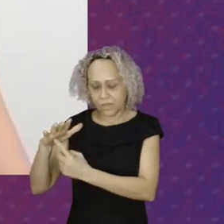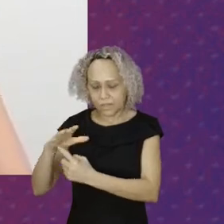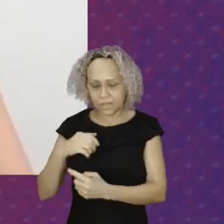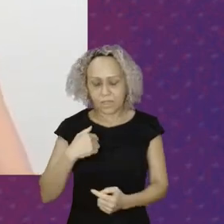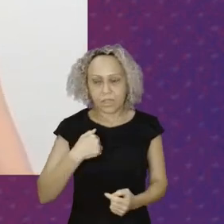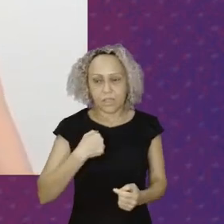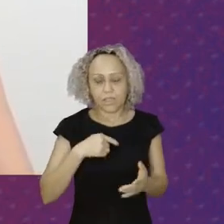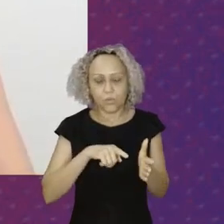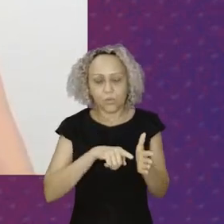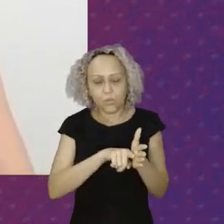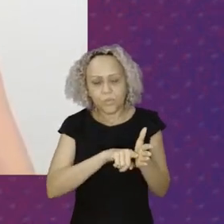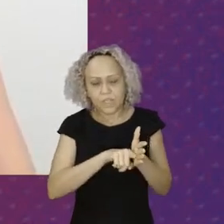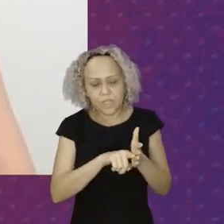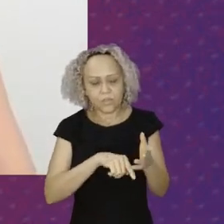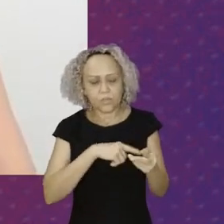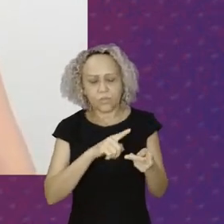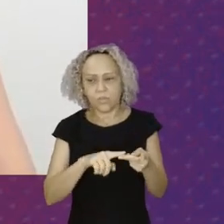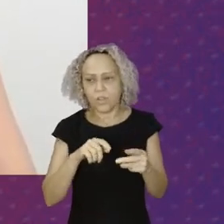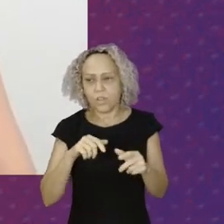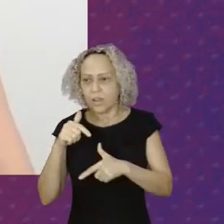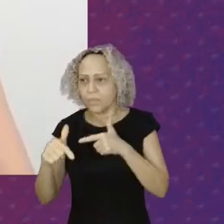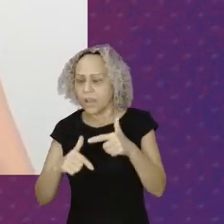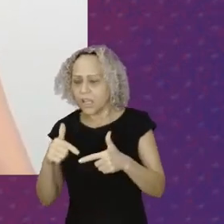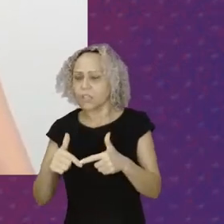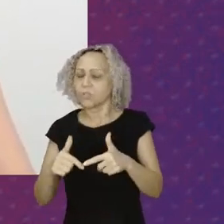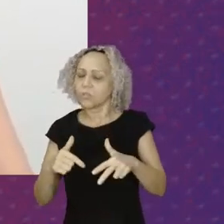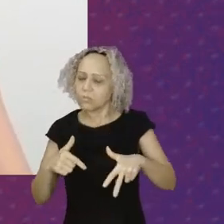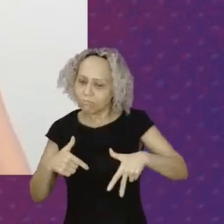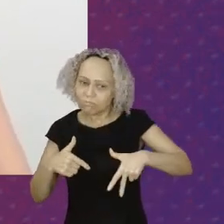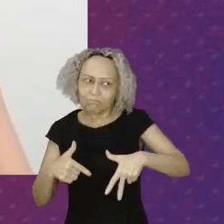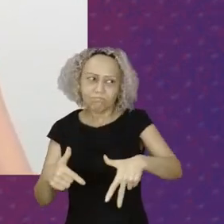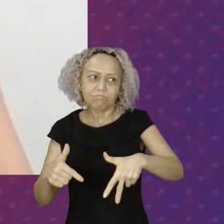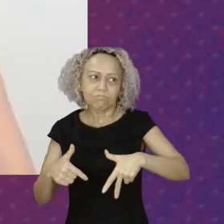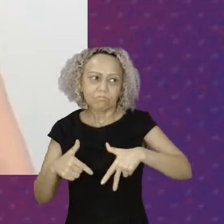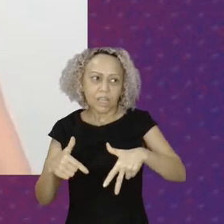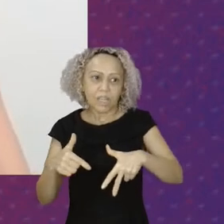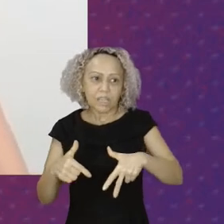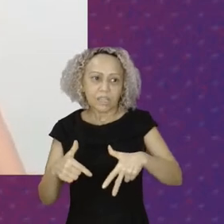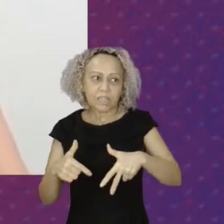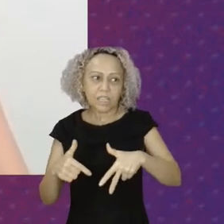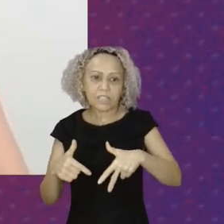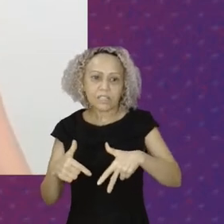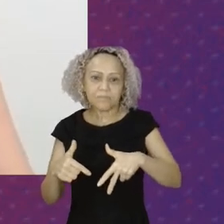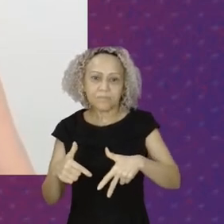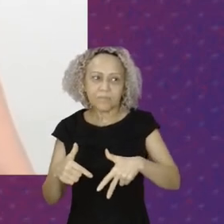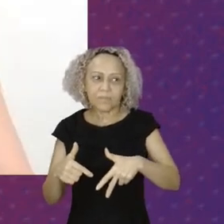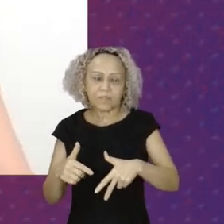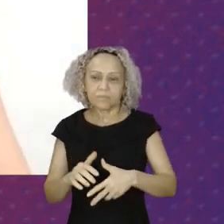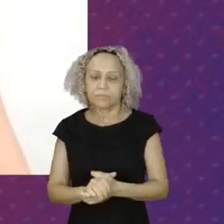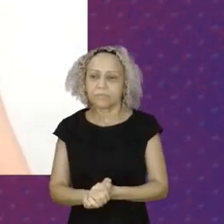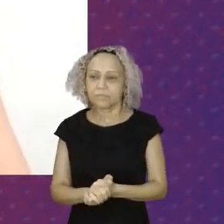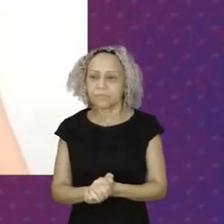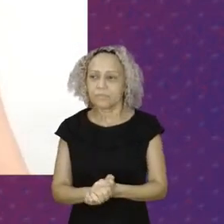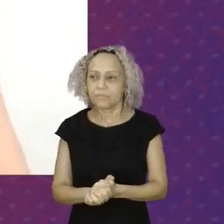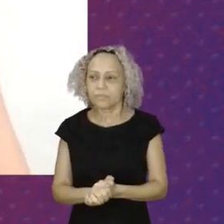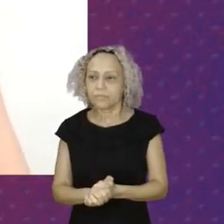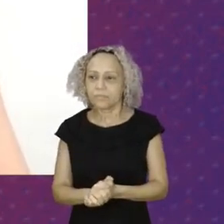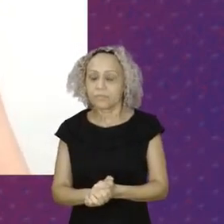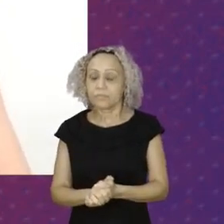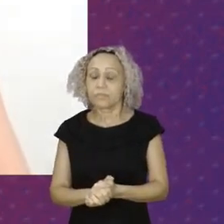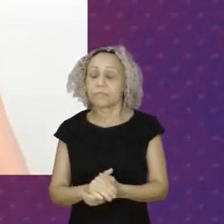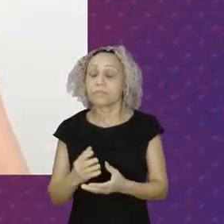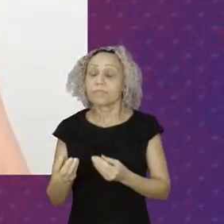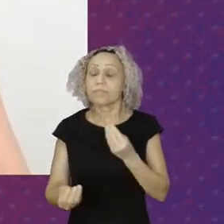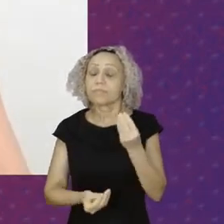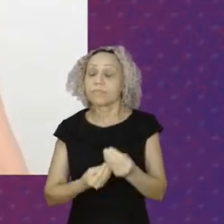como ativista. Atuo na área dos direitos das pessoas com deficiência. E